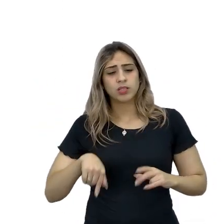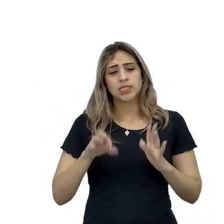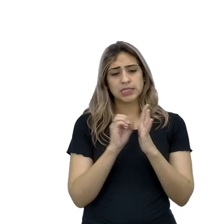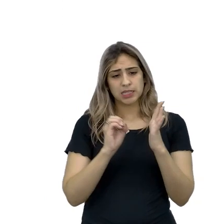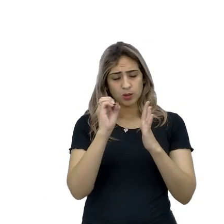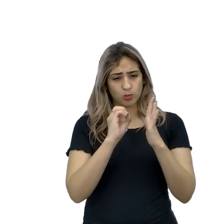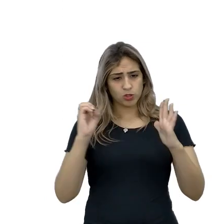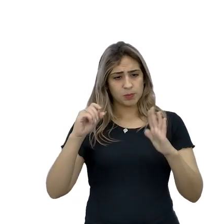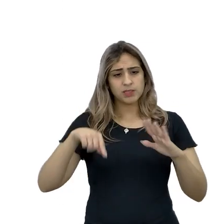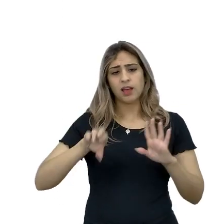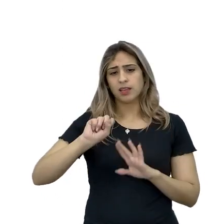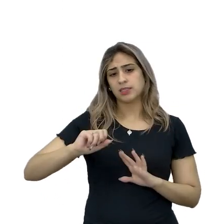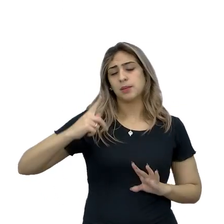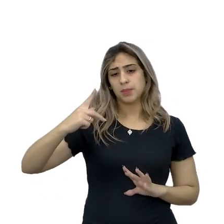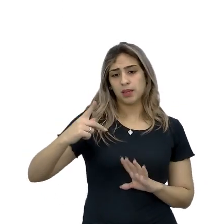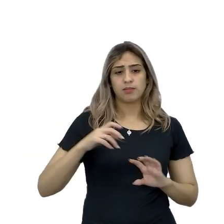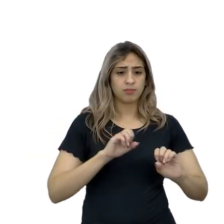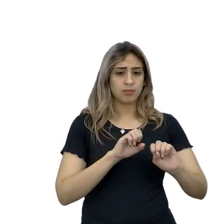de mídias